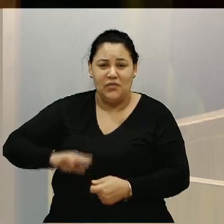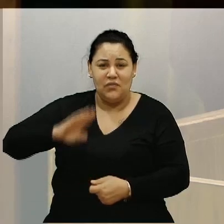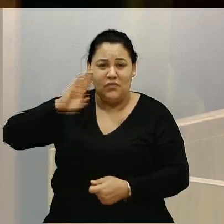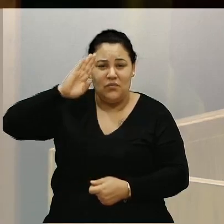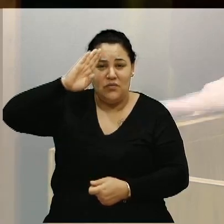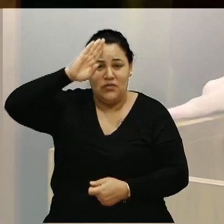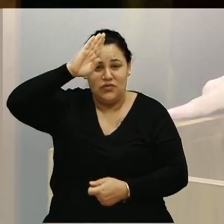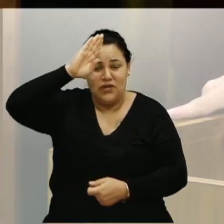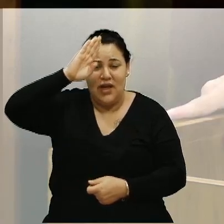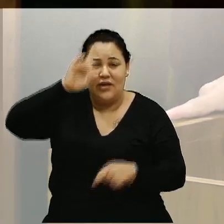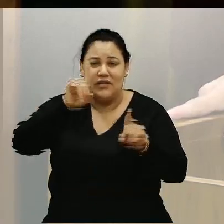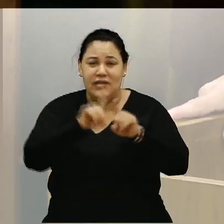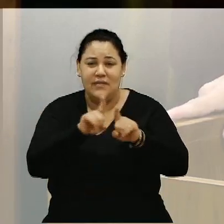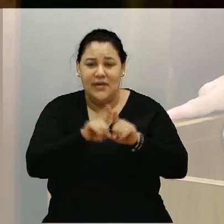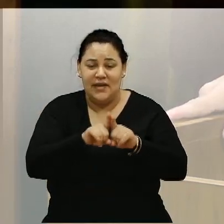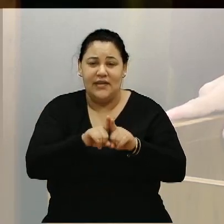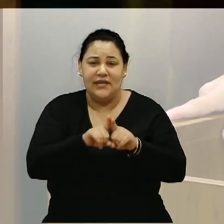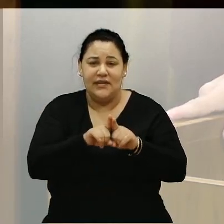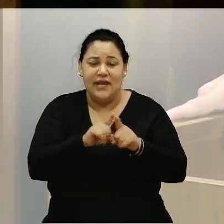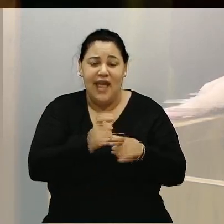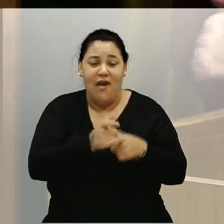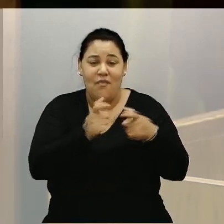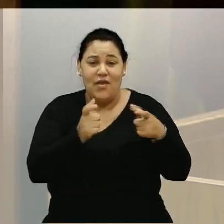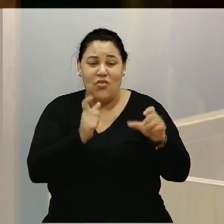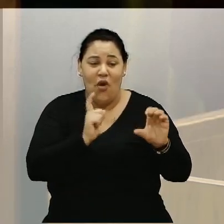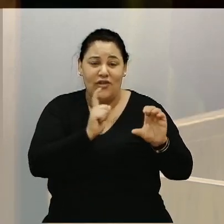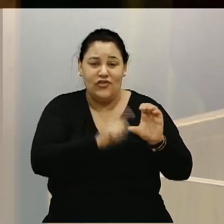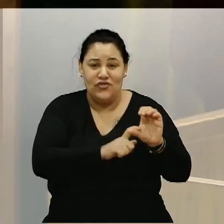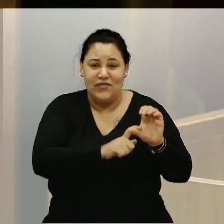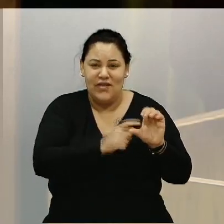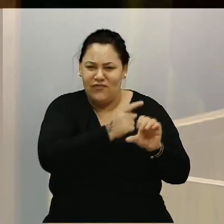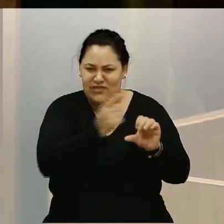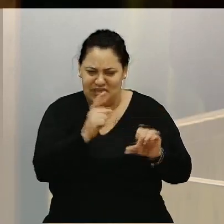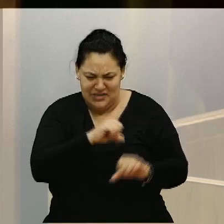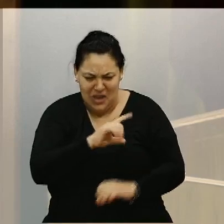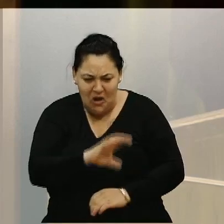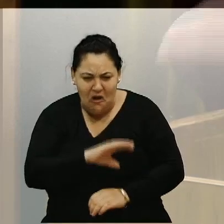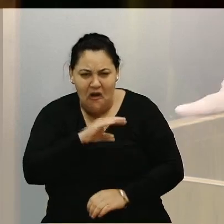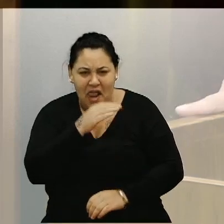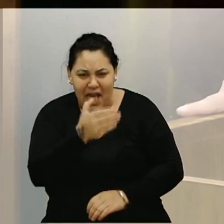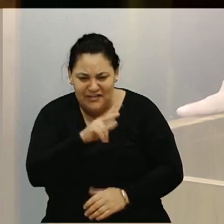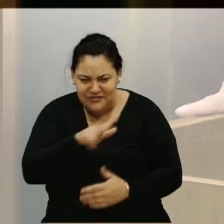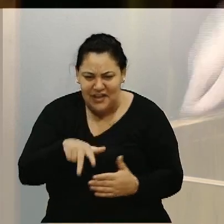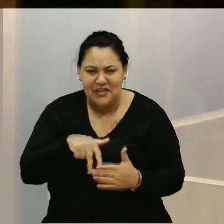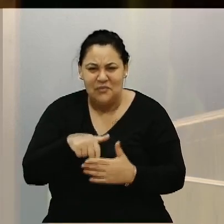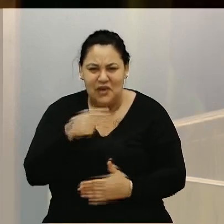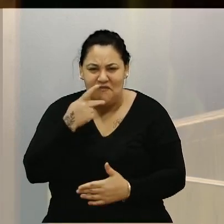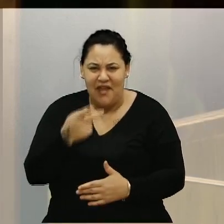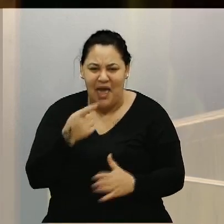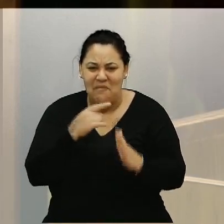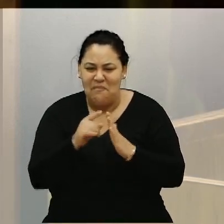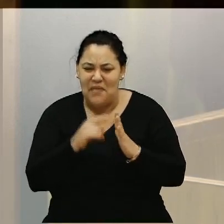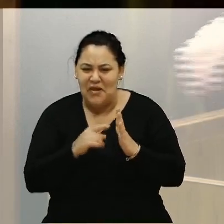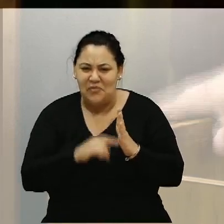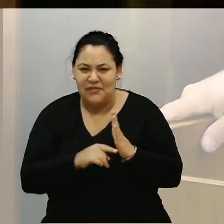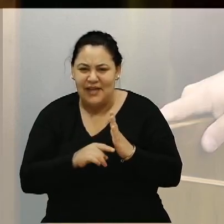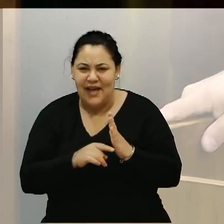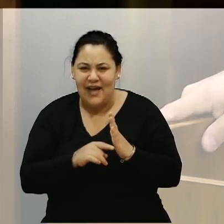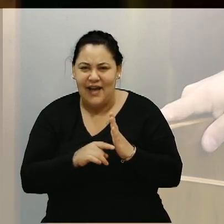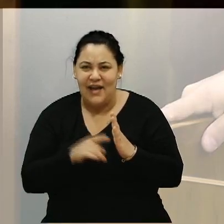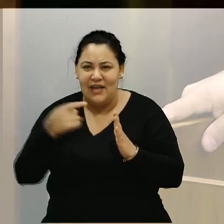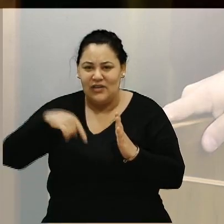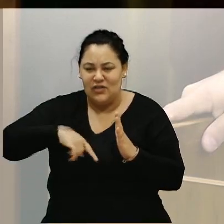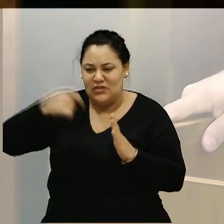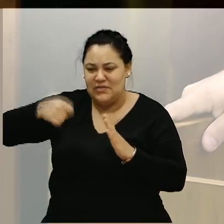faca e ampliou a dívida. Vocês têm coragem de vir aqui questionar? Nós precisávamos aprovar